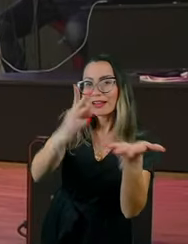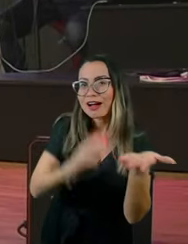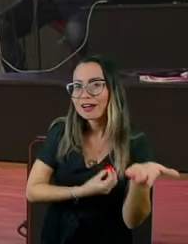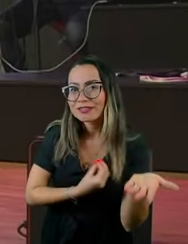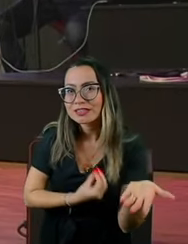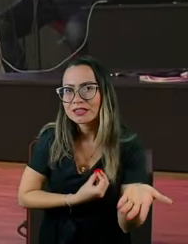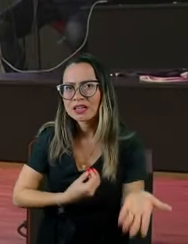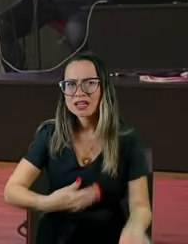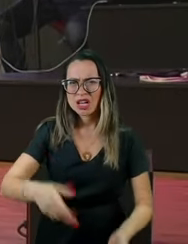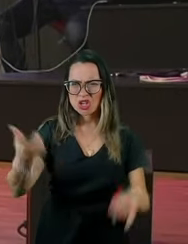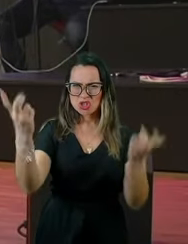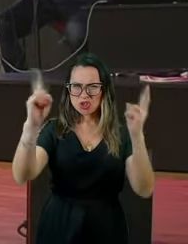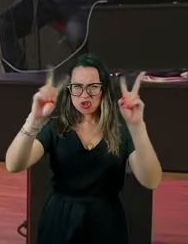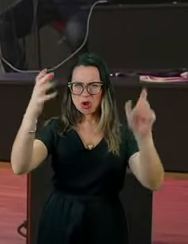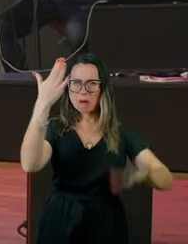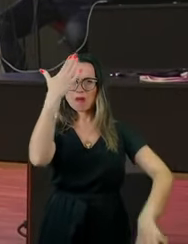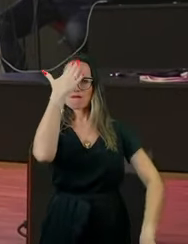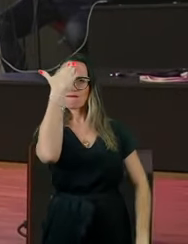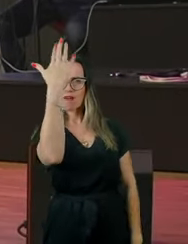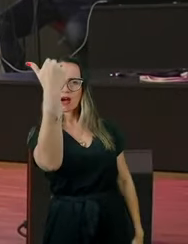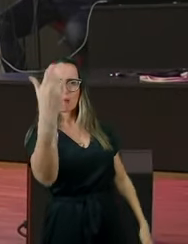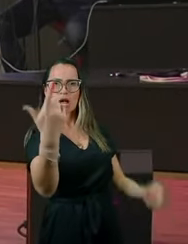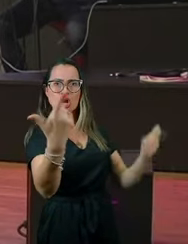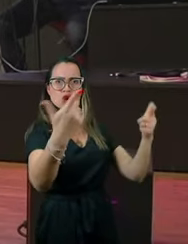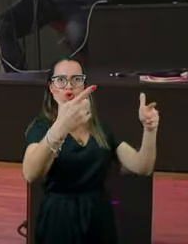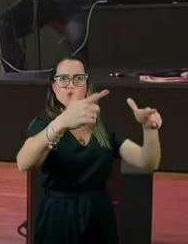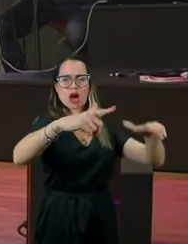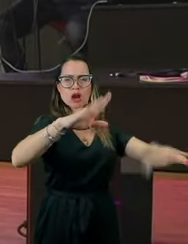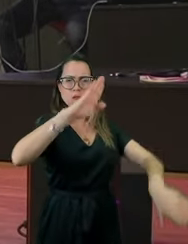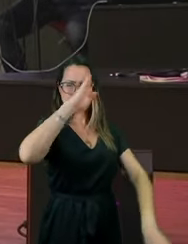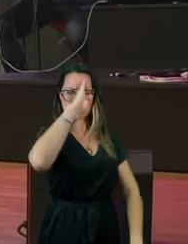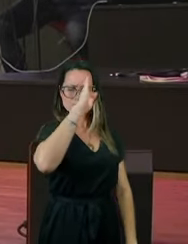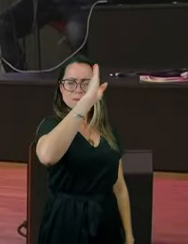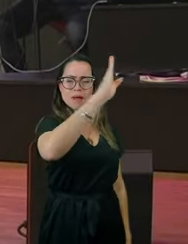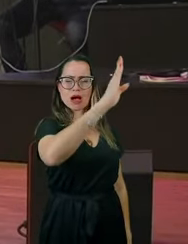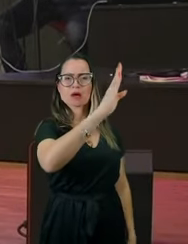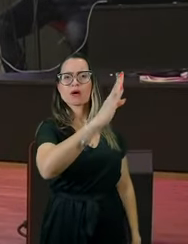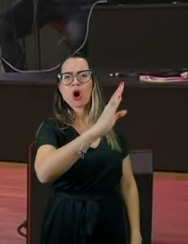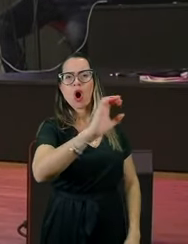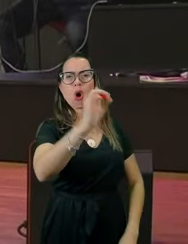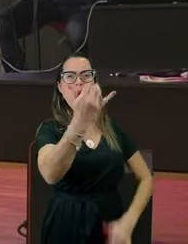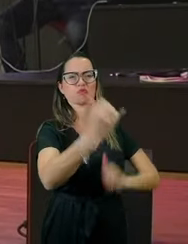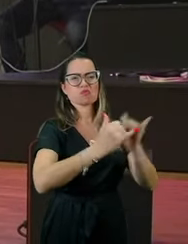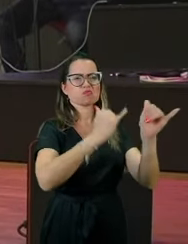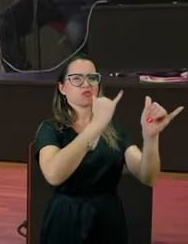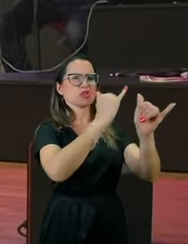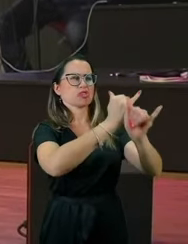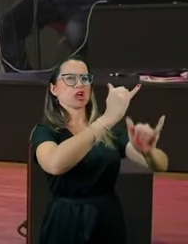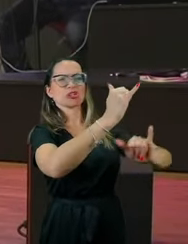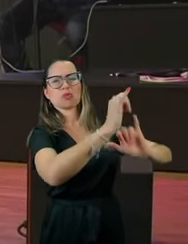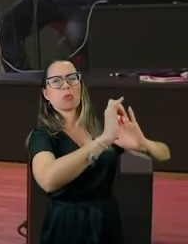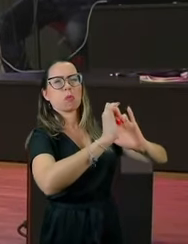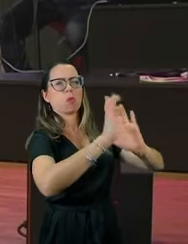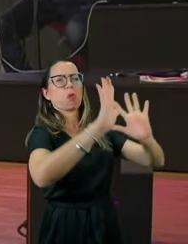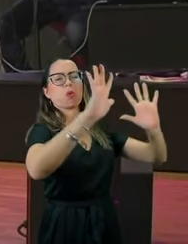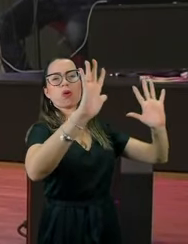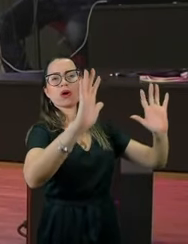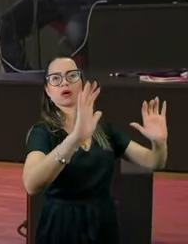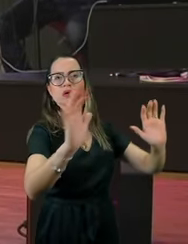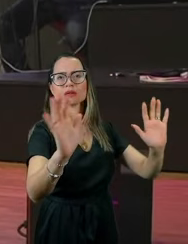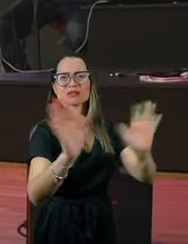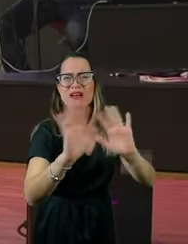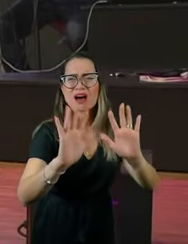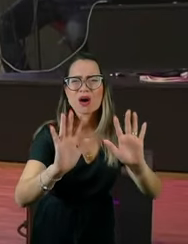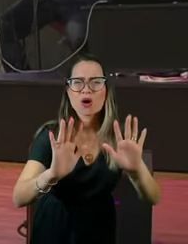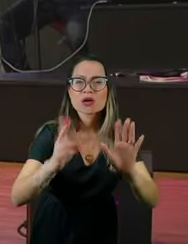fama, sobre lugares privilegiados, nunca foi sobre plataformas e também sobre conchavos. Sempre foi para a honra e